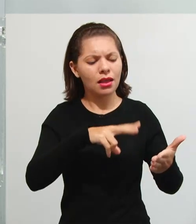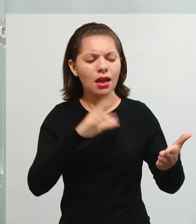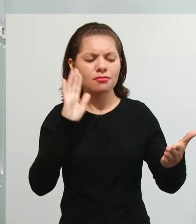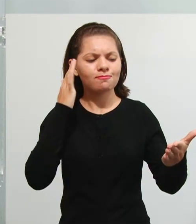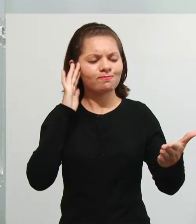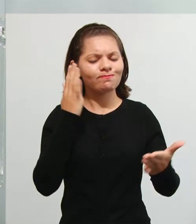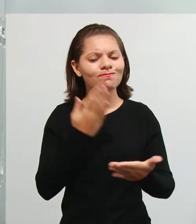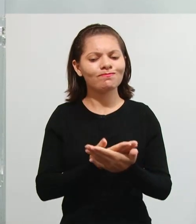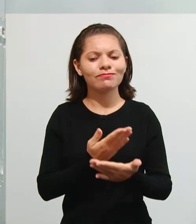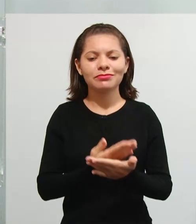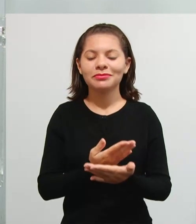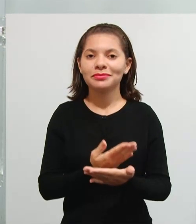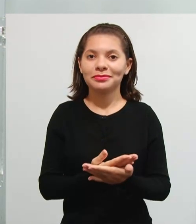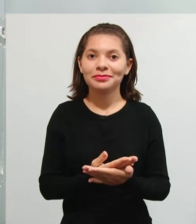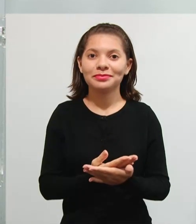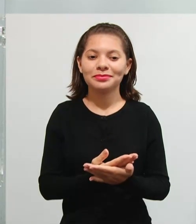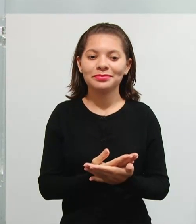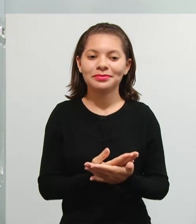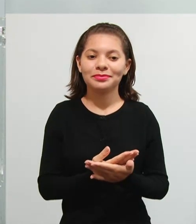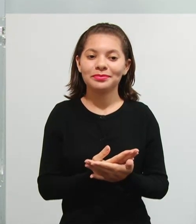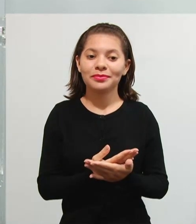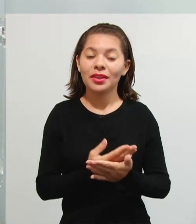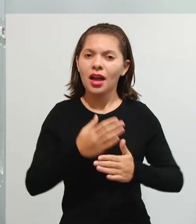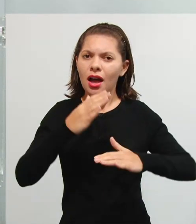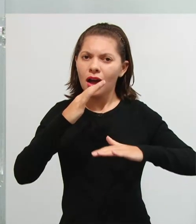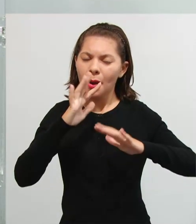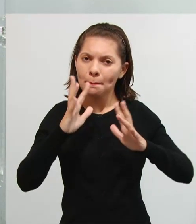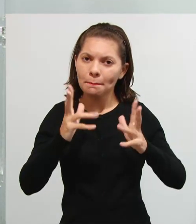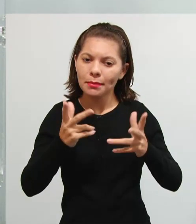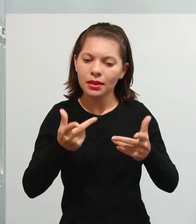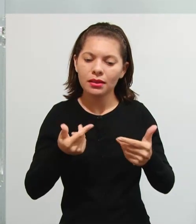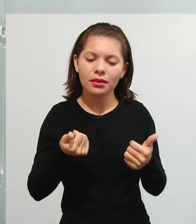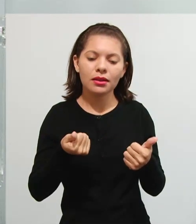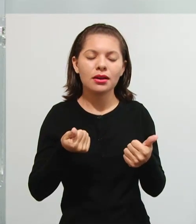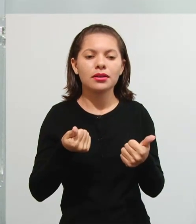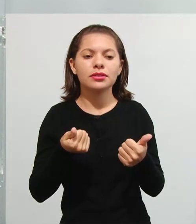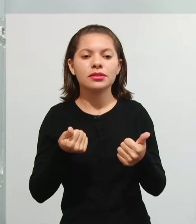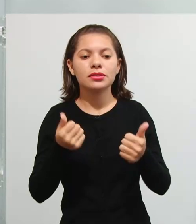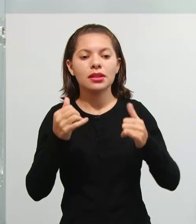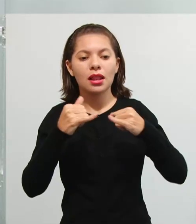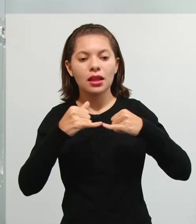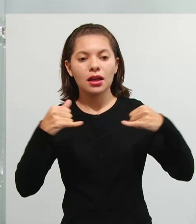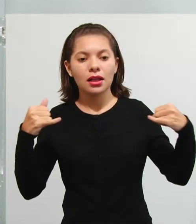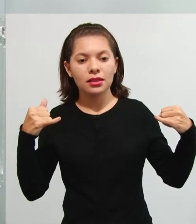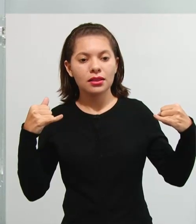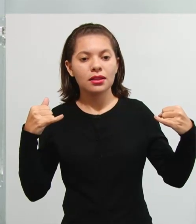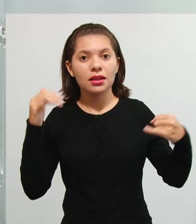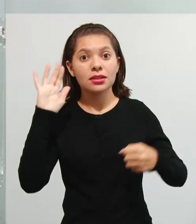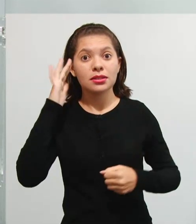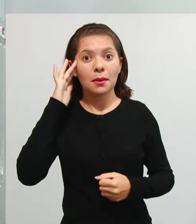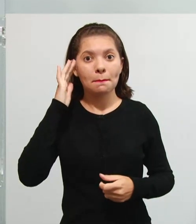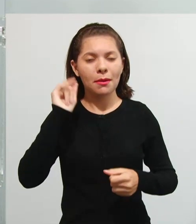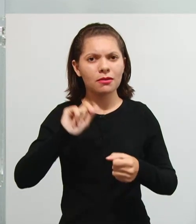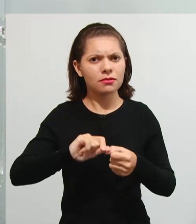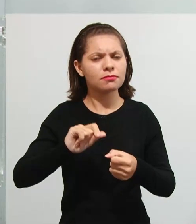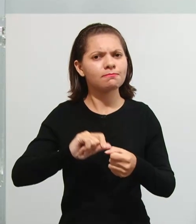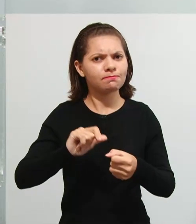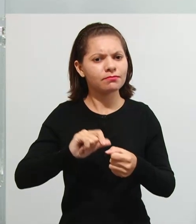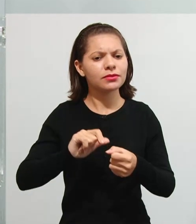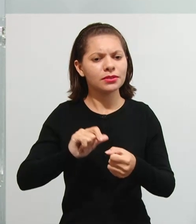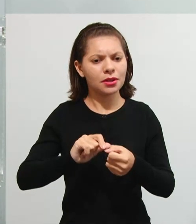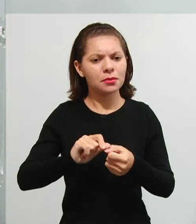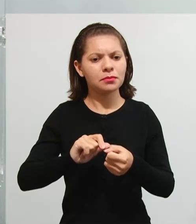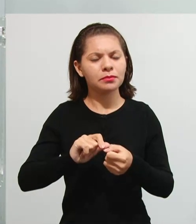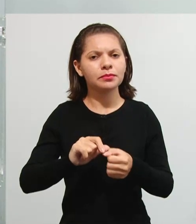estudar, as suas habilidades, que tem muito ligado a saber fazer, né? Colocar mesmo a mão na